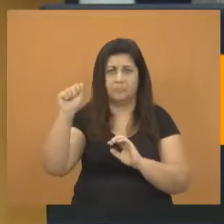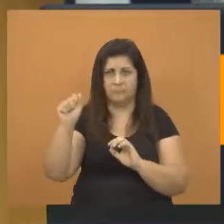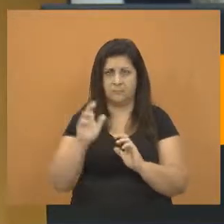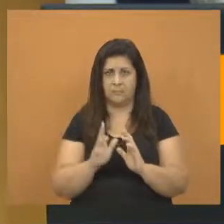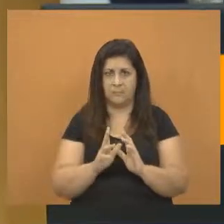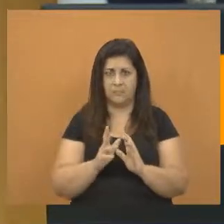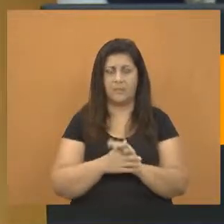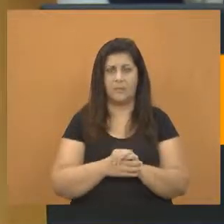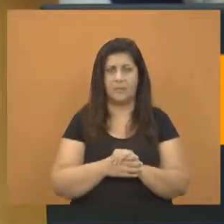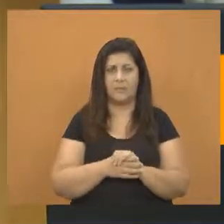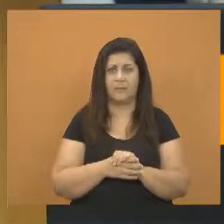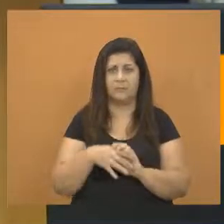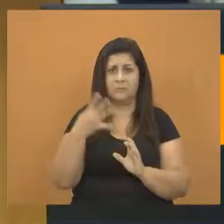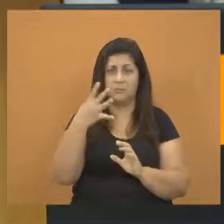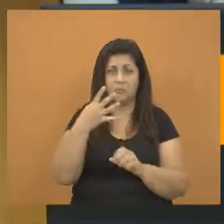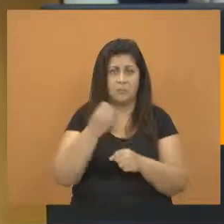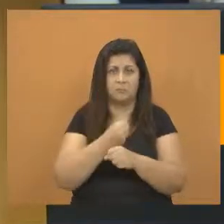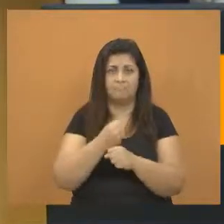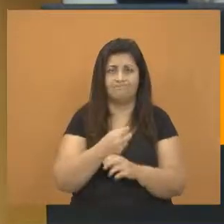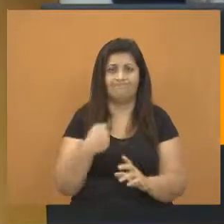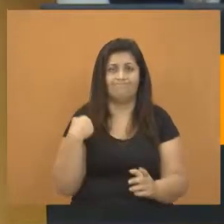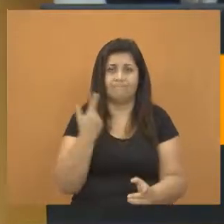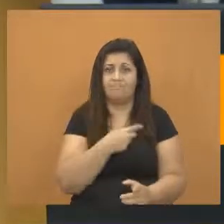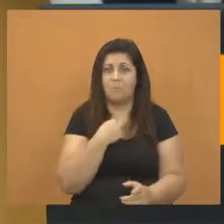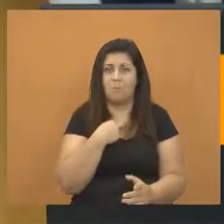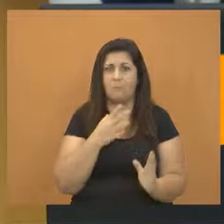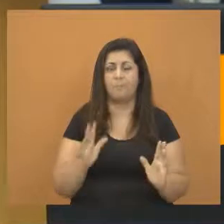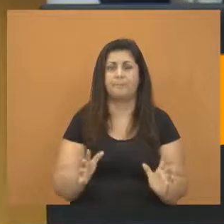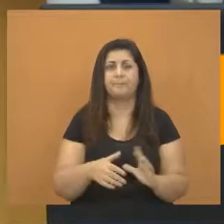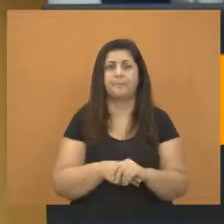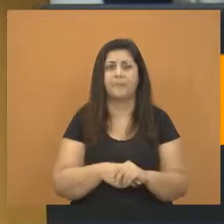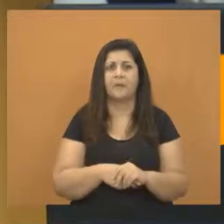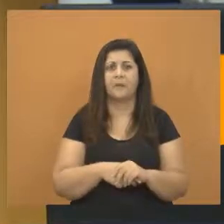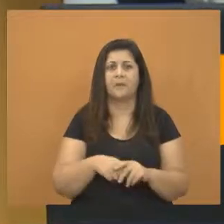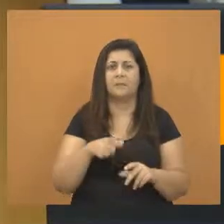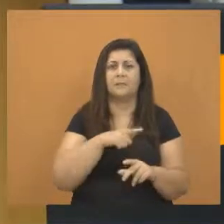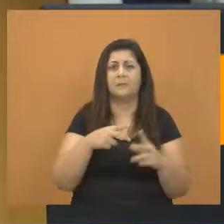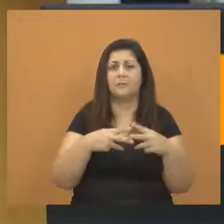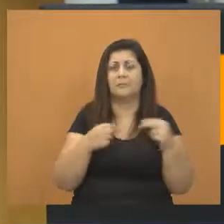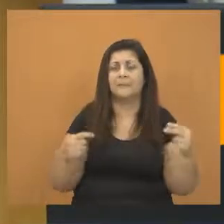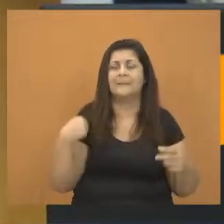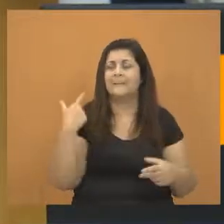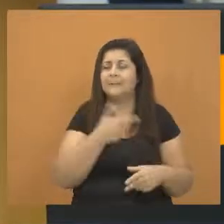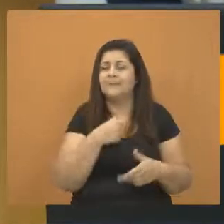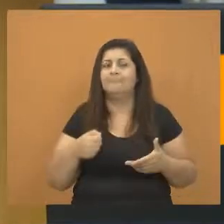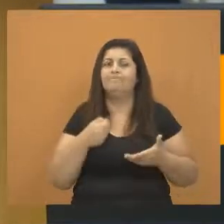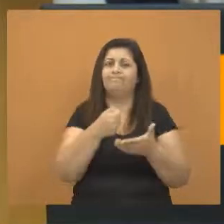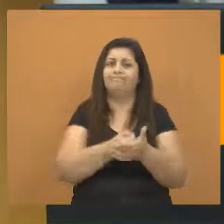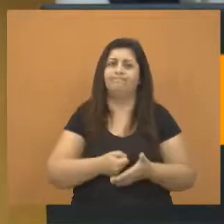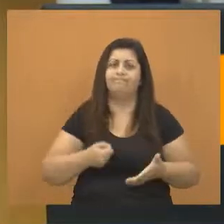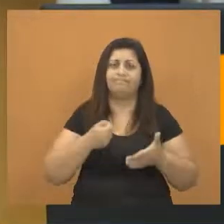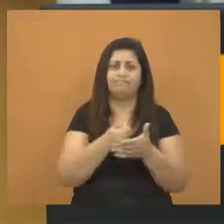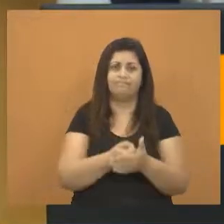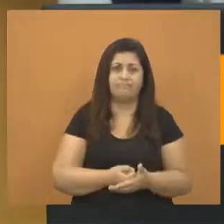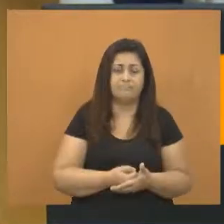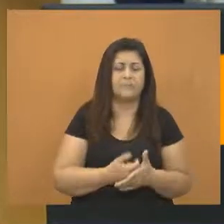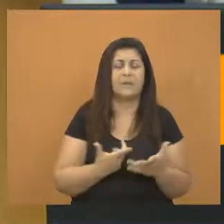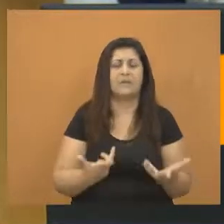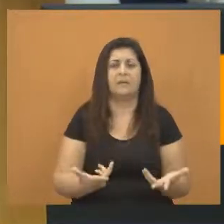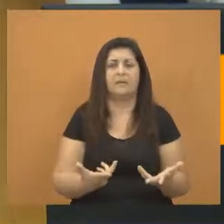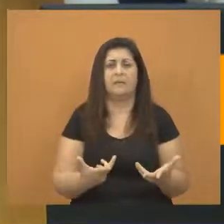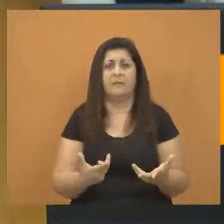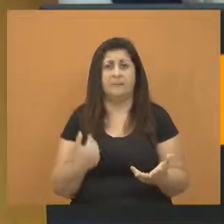Prefeitura durante esses 4 anos. Algumas ações que nós vamos ter que brigar enquanto